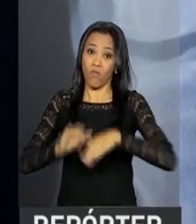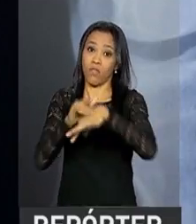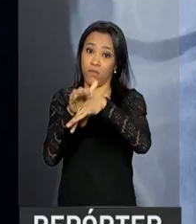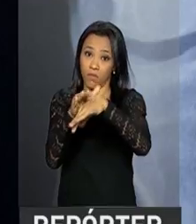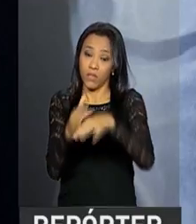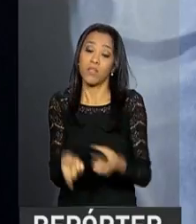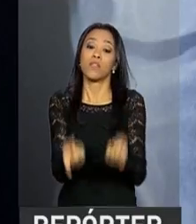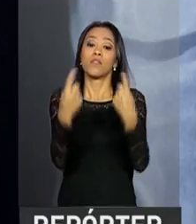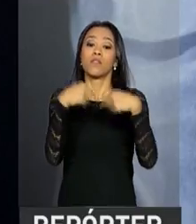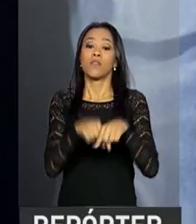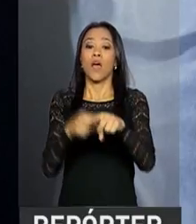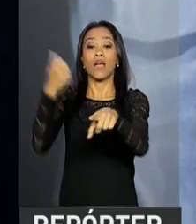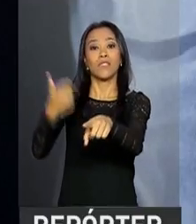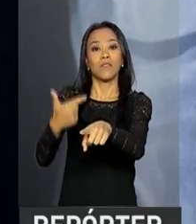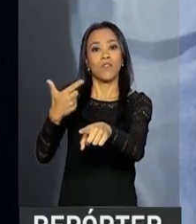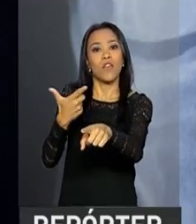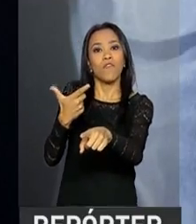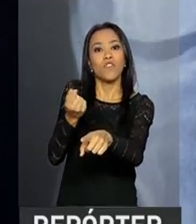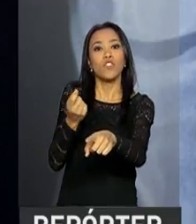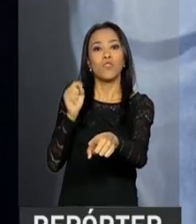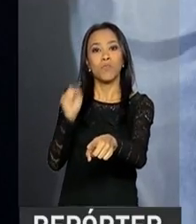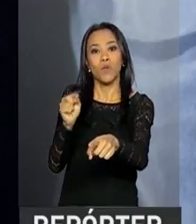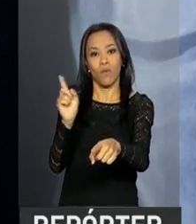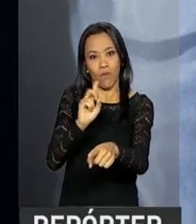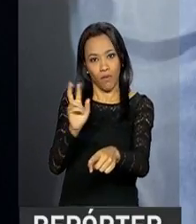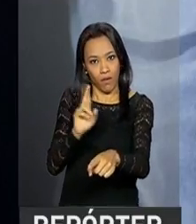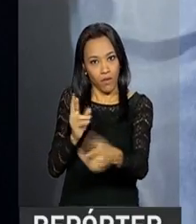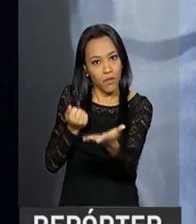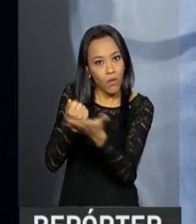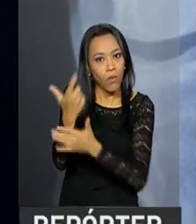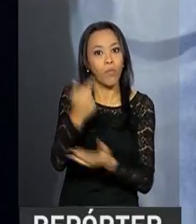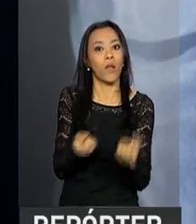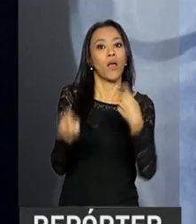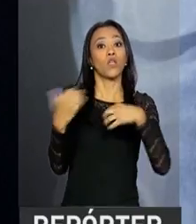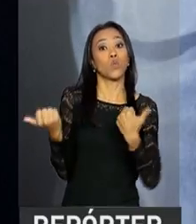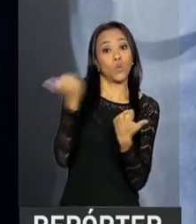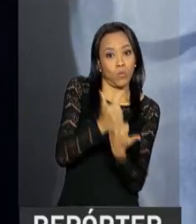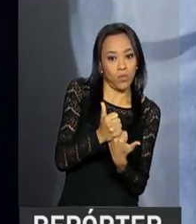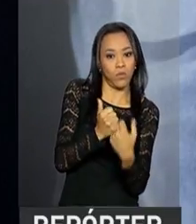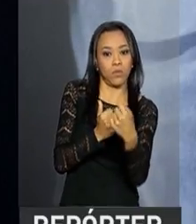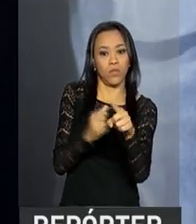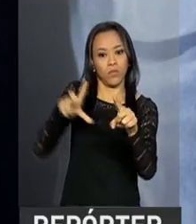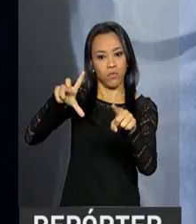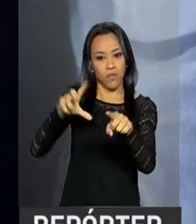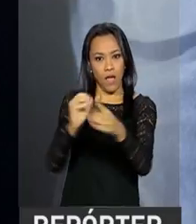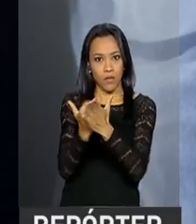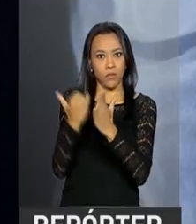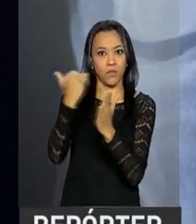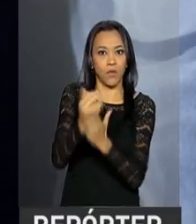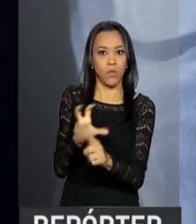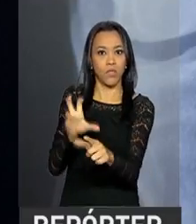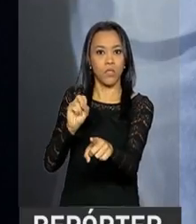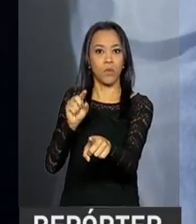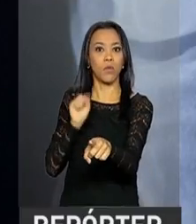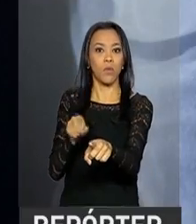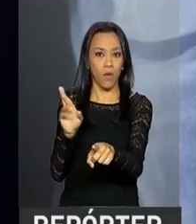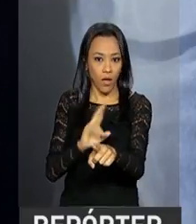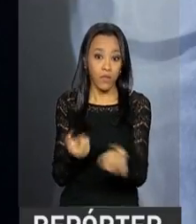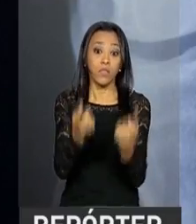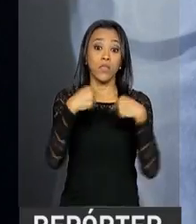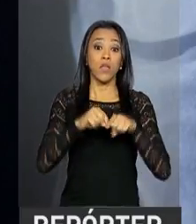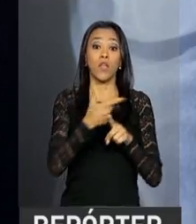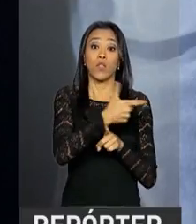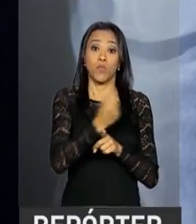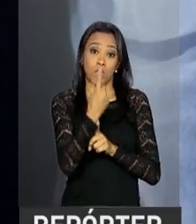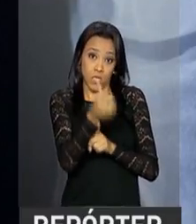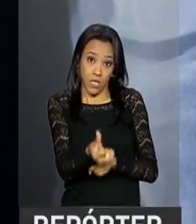uma primeira prótese é de R 20.000 mas com a substituição o custo vai para R 50.000 só em 2016